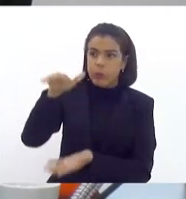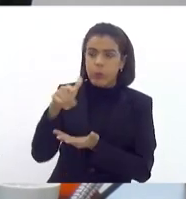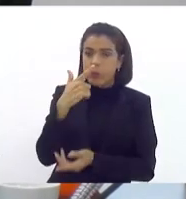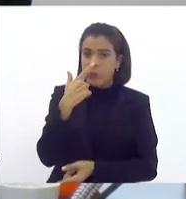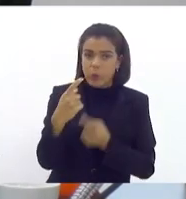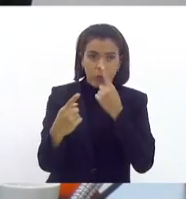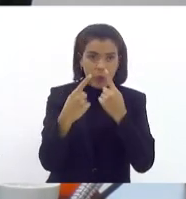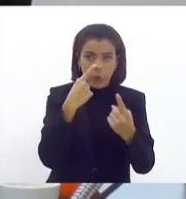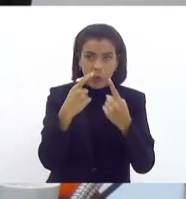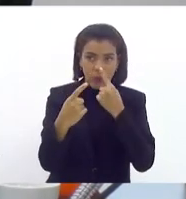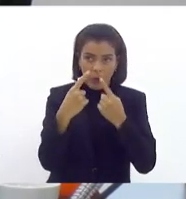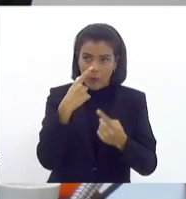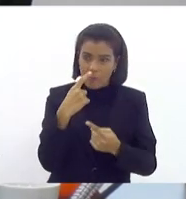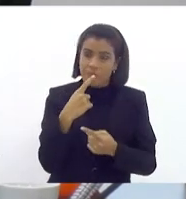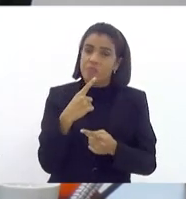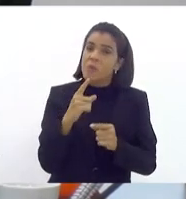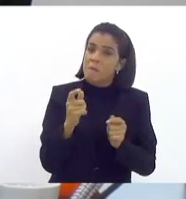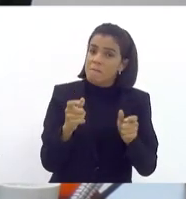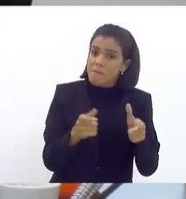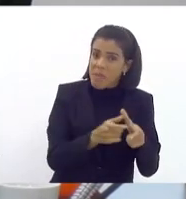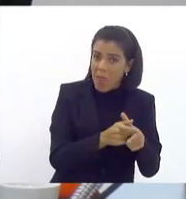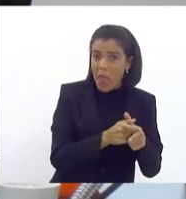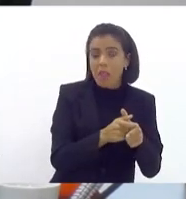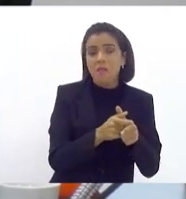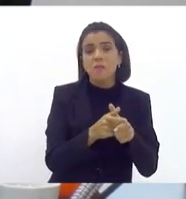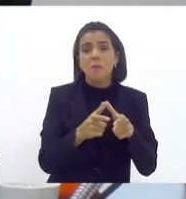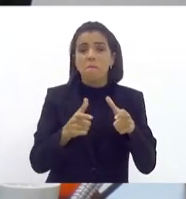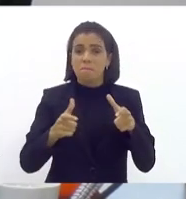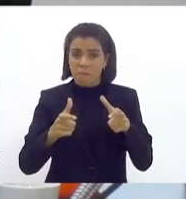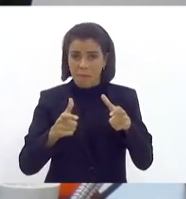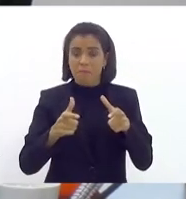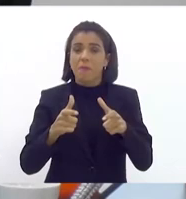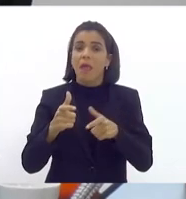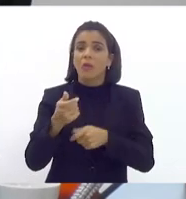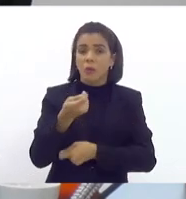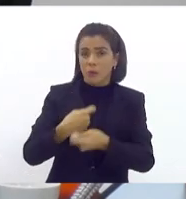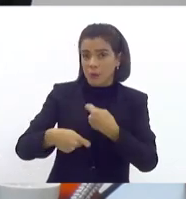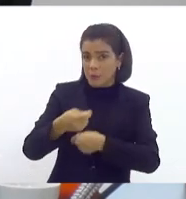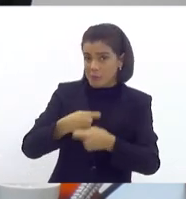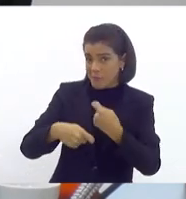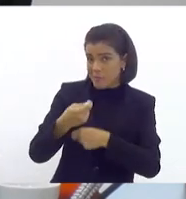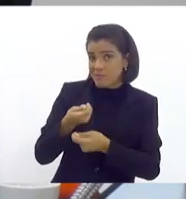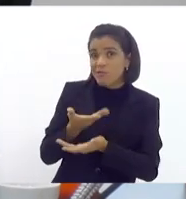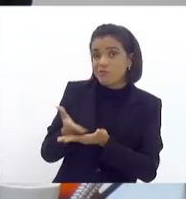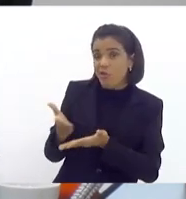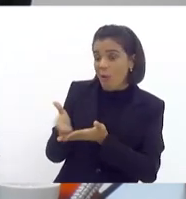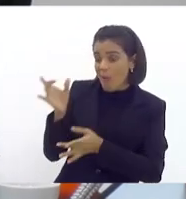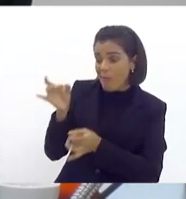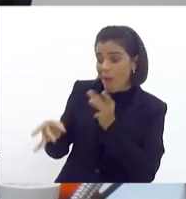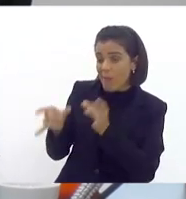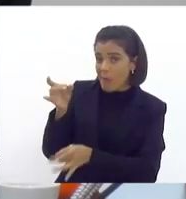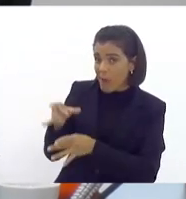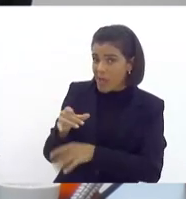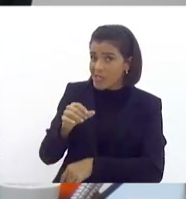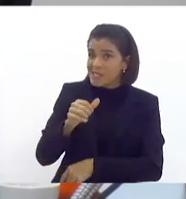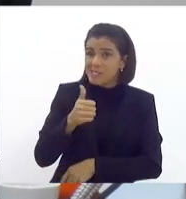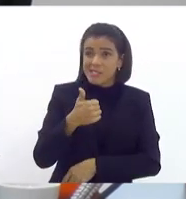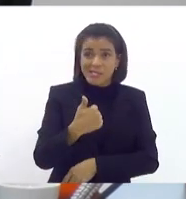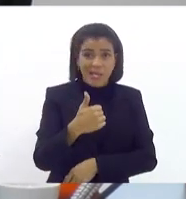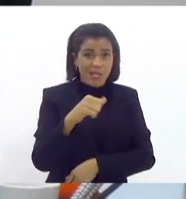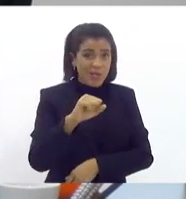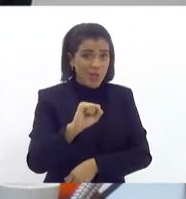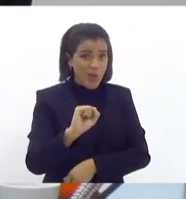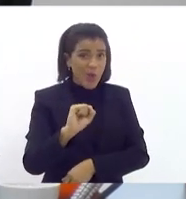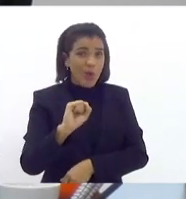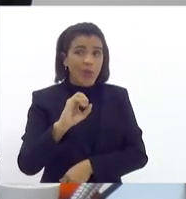inclusive, a pequenos e médios comerciantes a necessidade de doação dos seus resíduos. 180 litros dia não é